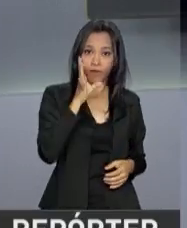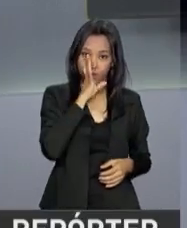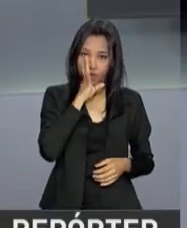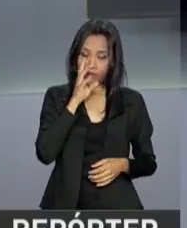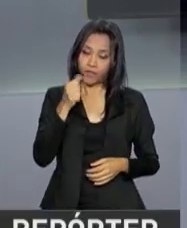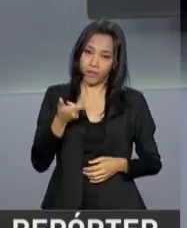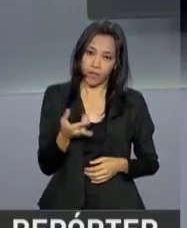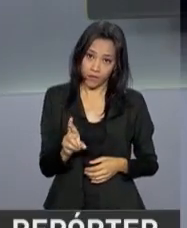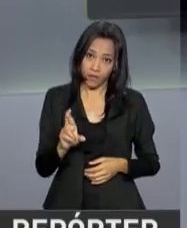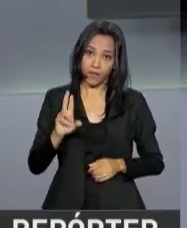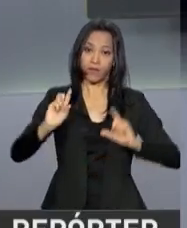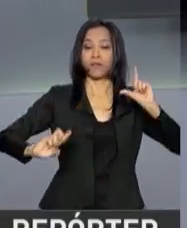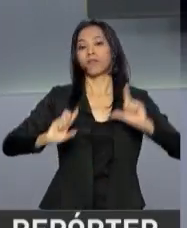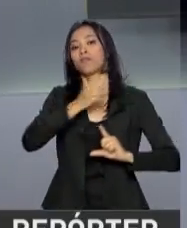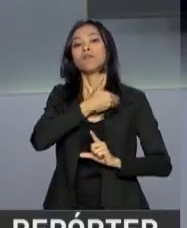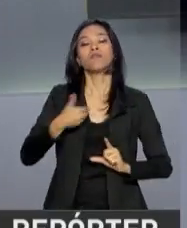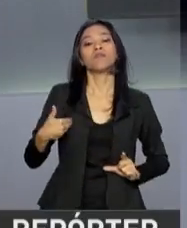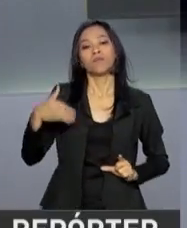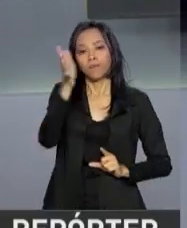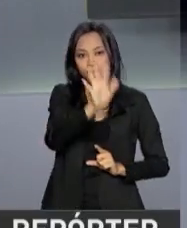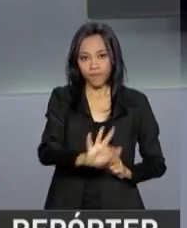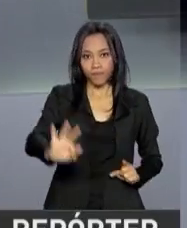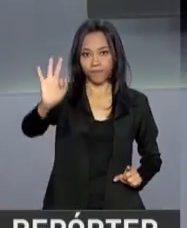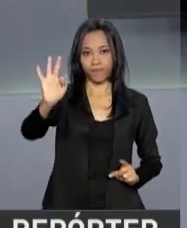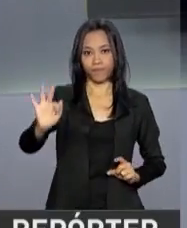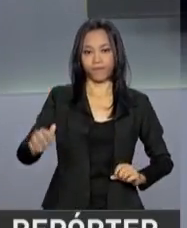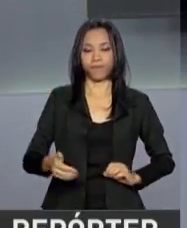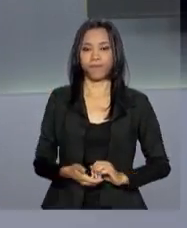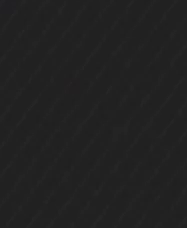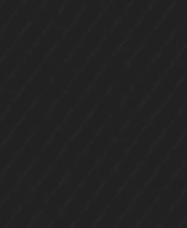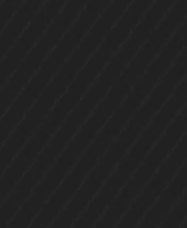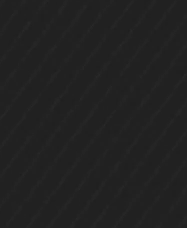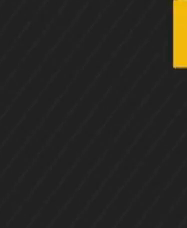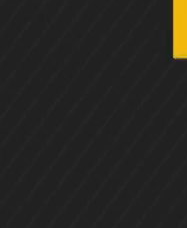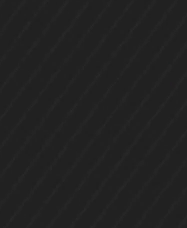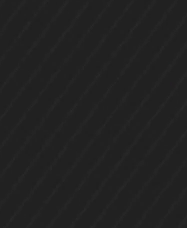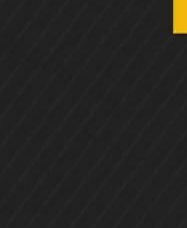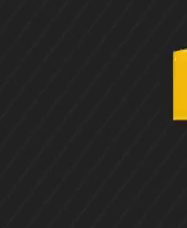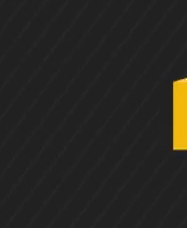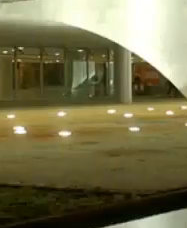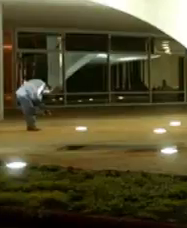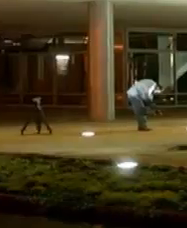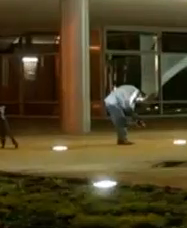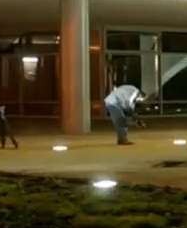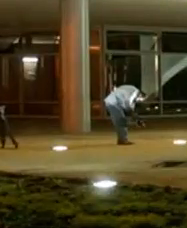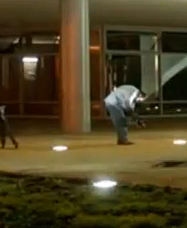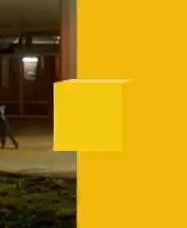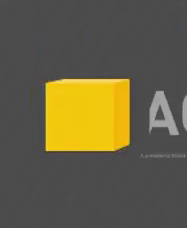Continue com a gente na NBR, a TV do Governo Federal.